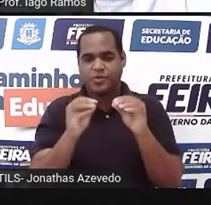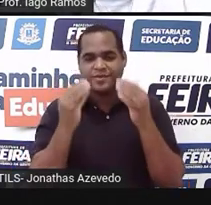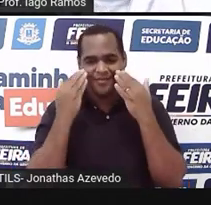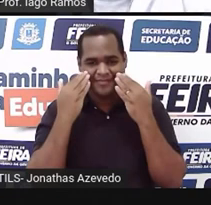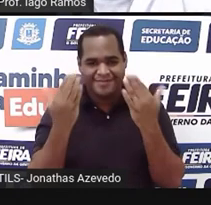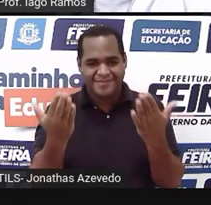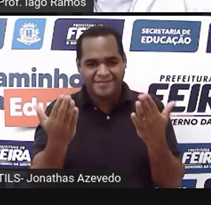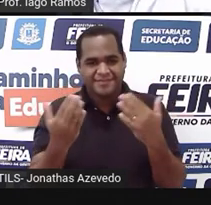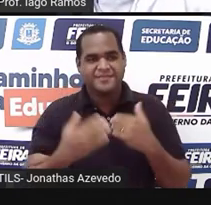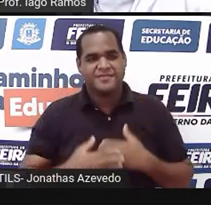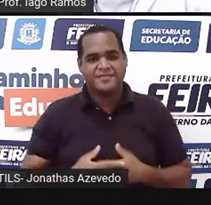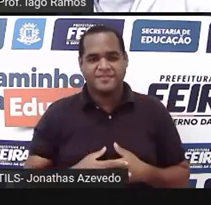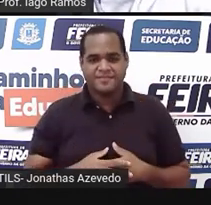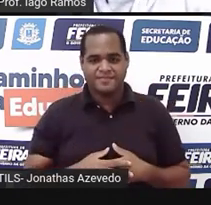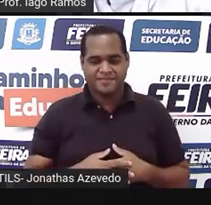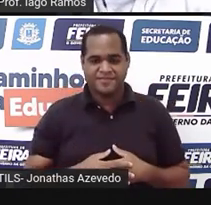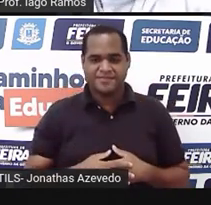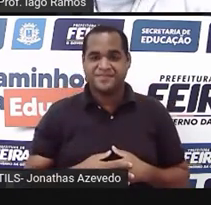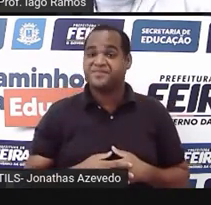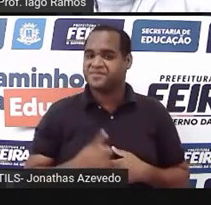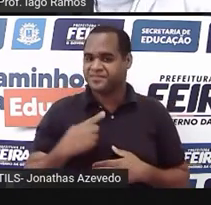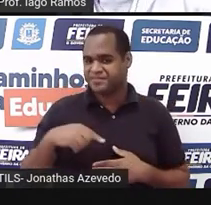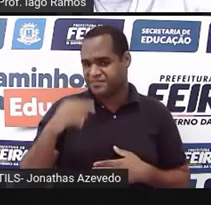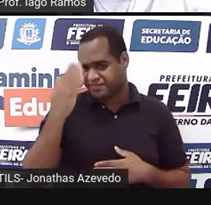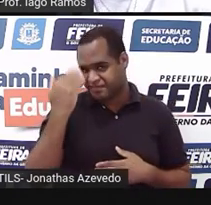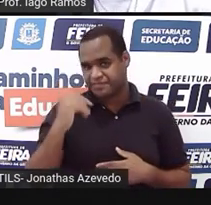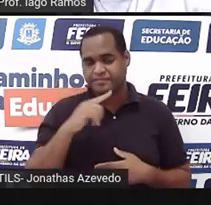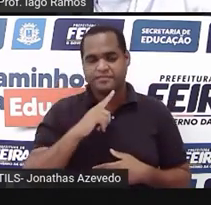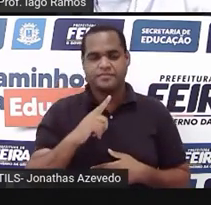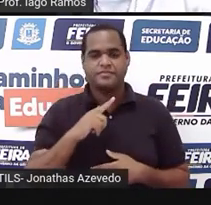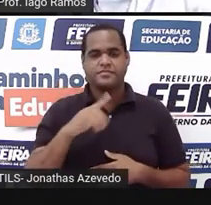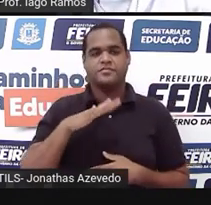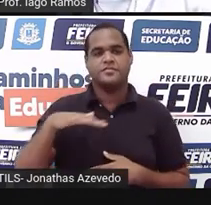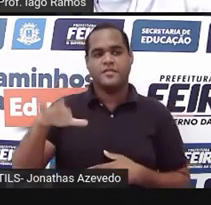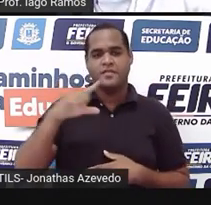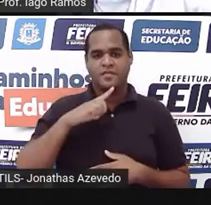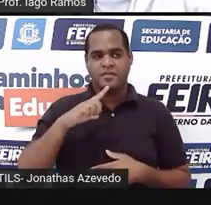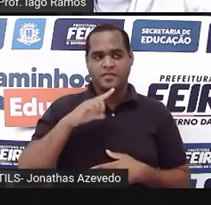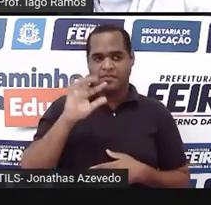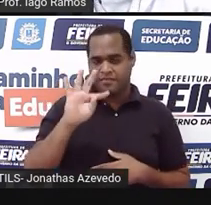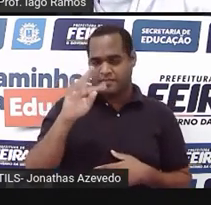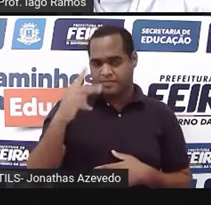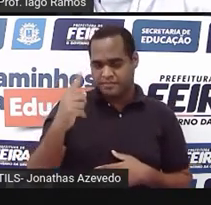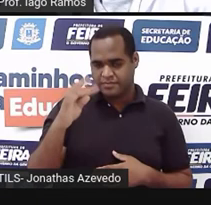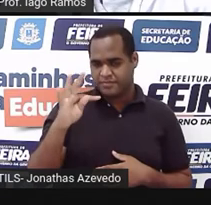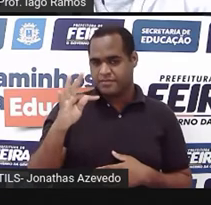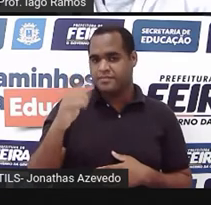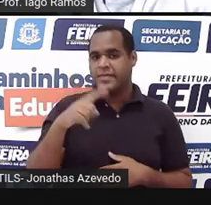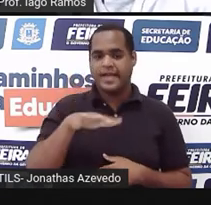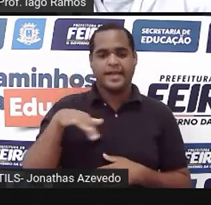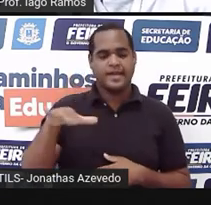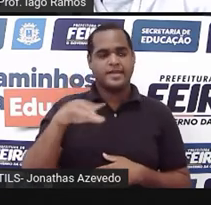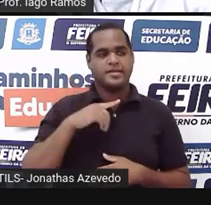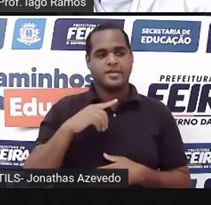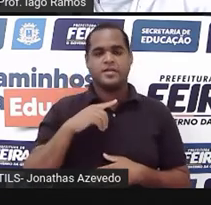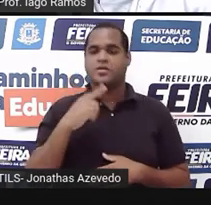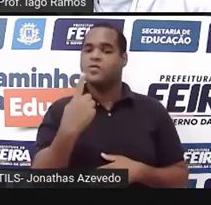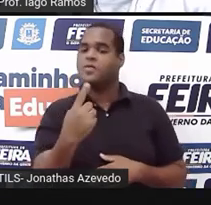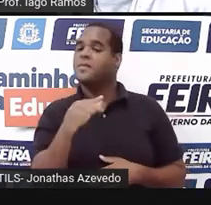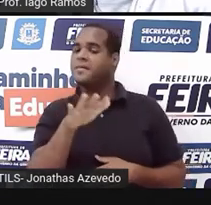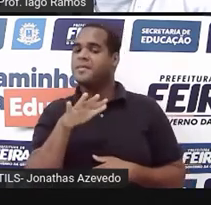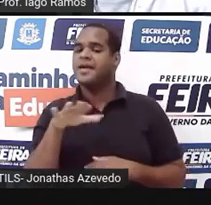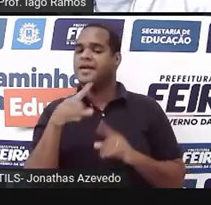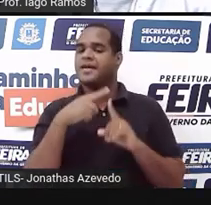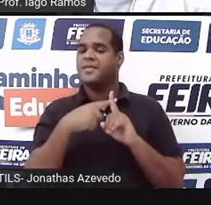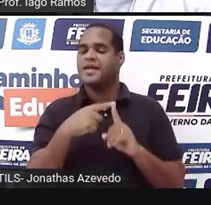representar bom a gente já sabe que a área ter a área do trapézio é a área do triângulo um mais área do